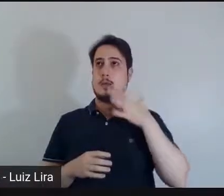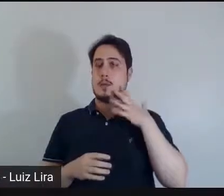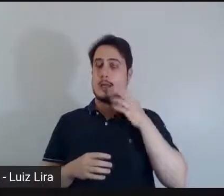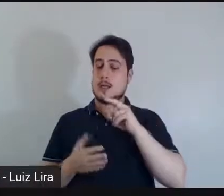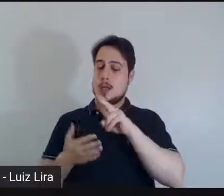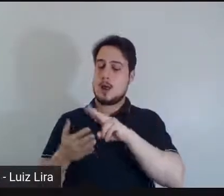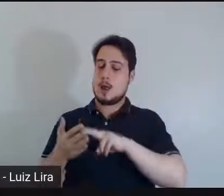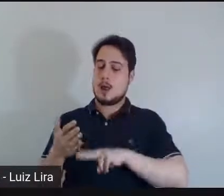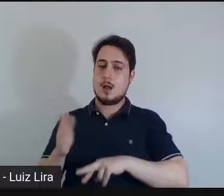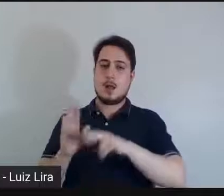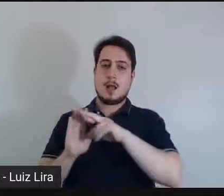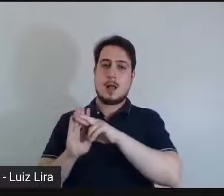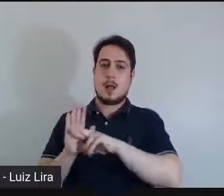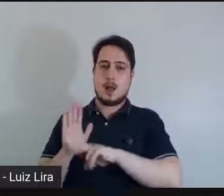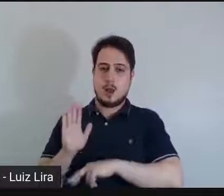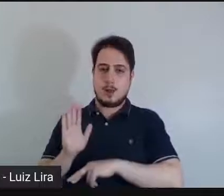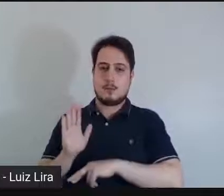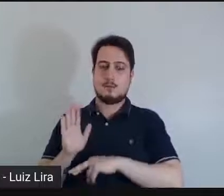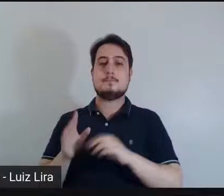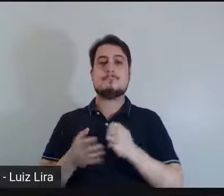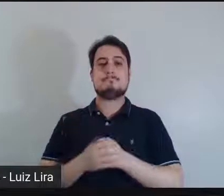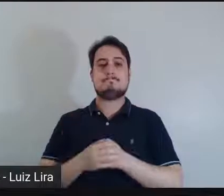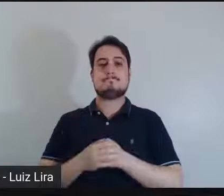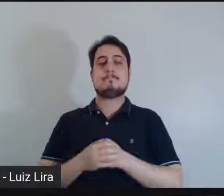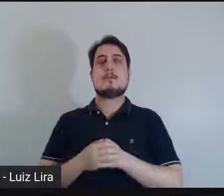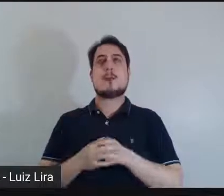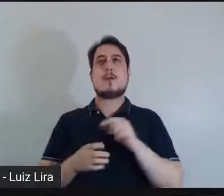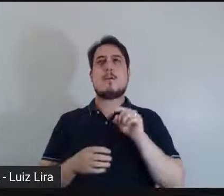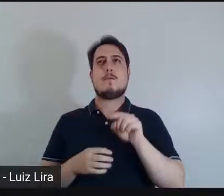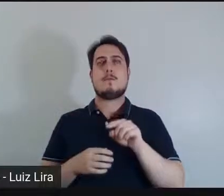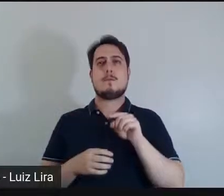do que estava sendo encontrado. Você deu